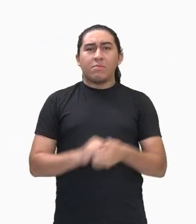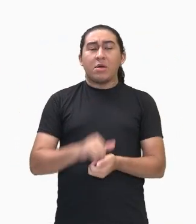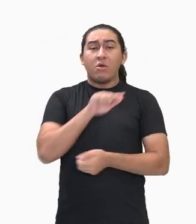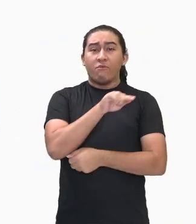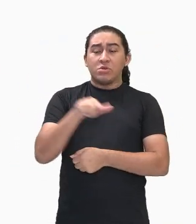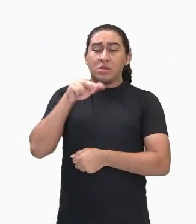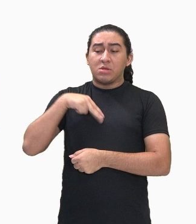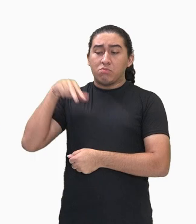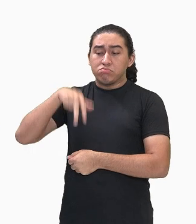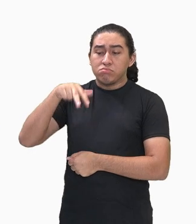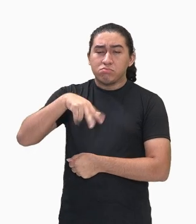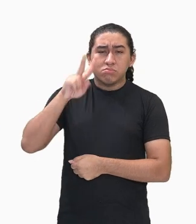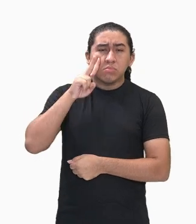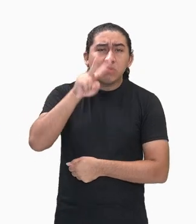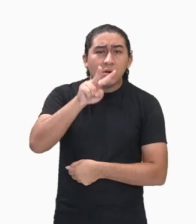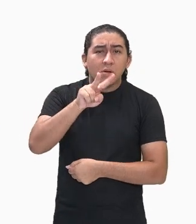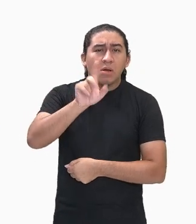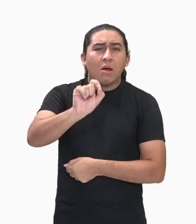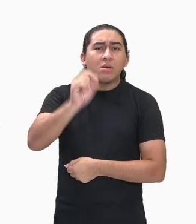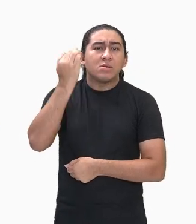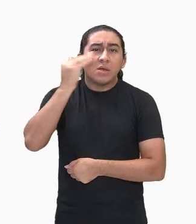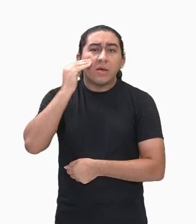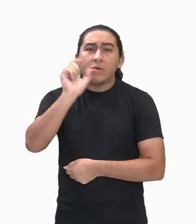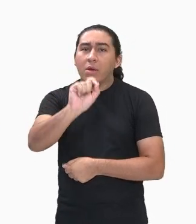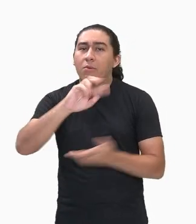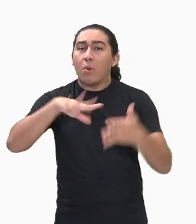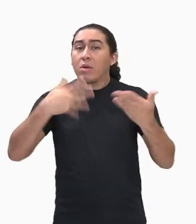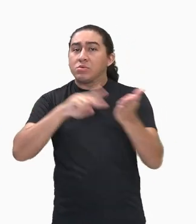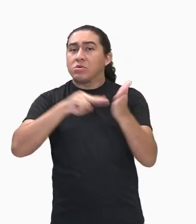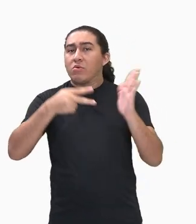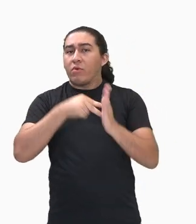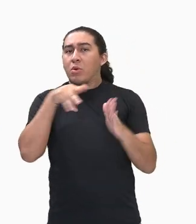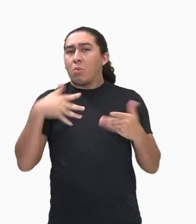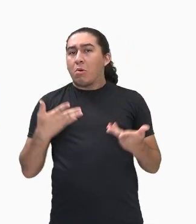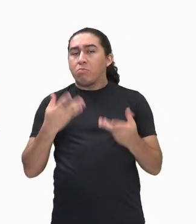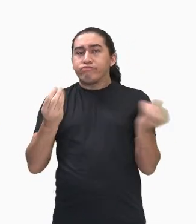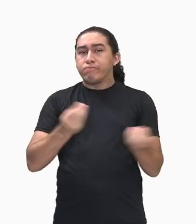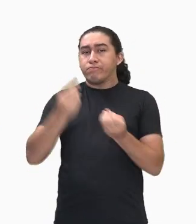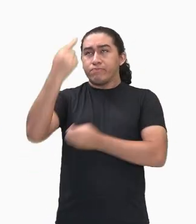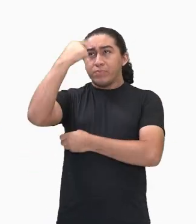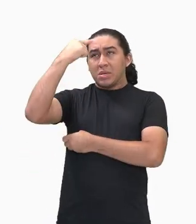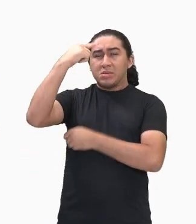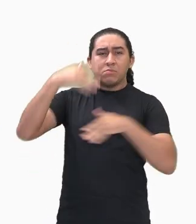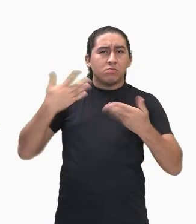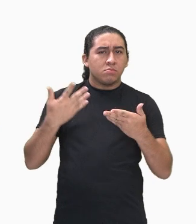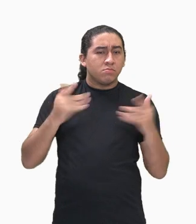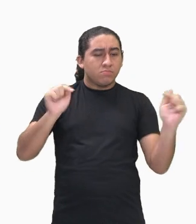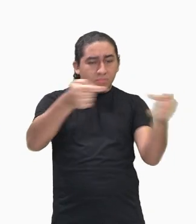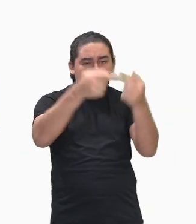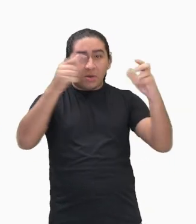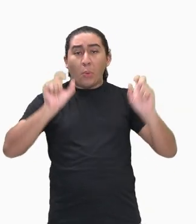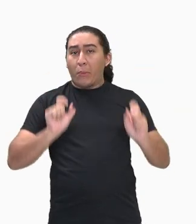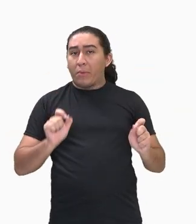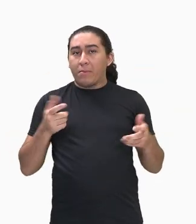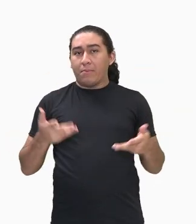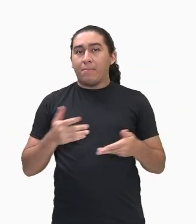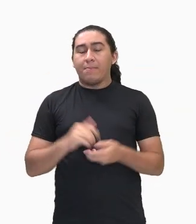vai entender? Qual é a sua interpretação em cima desta